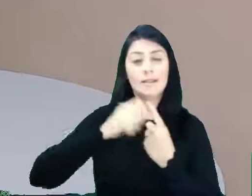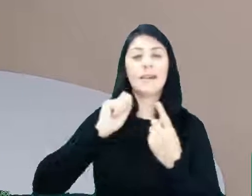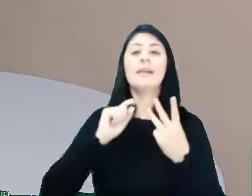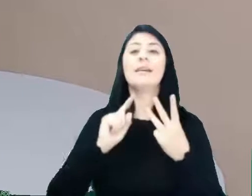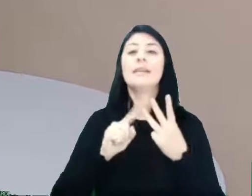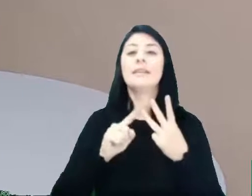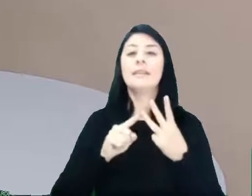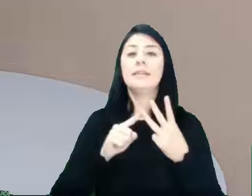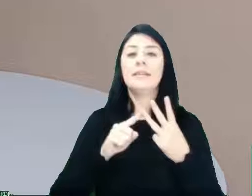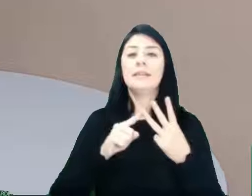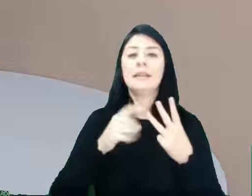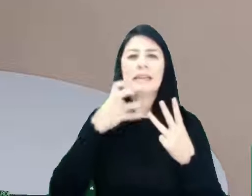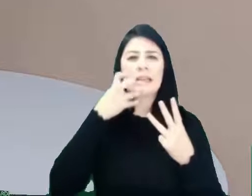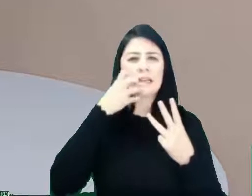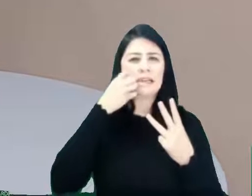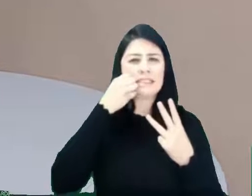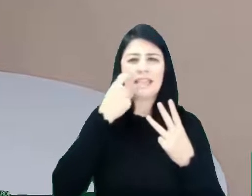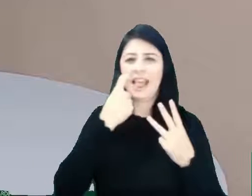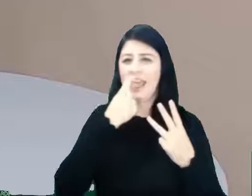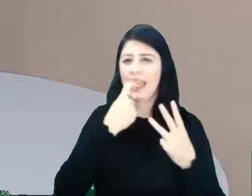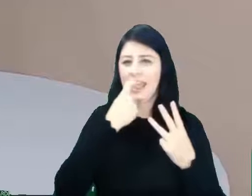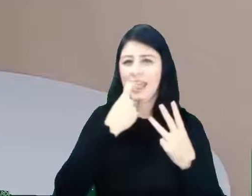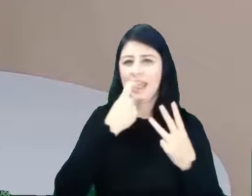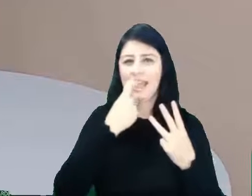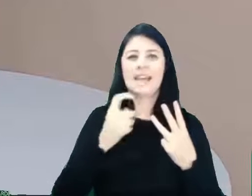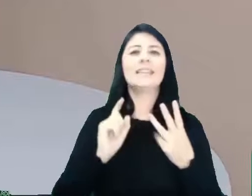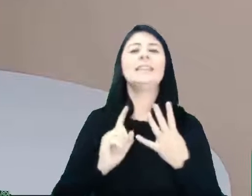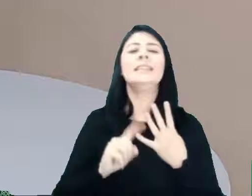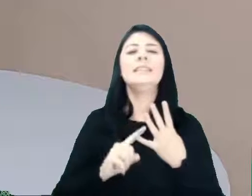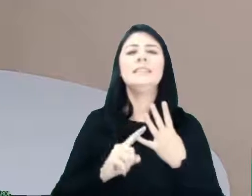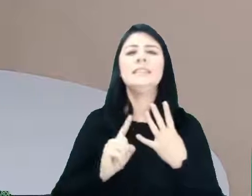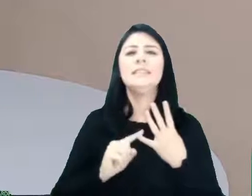banana, o caqui